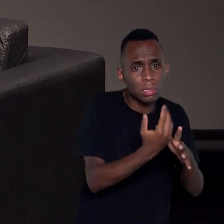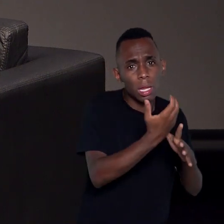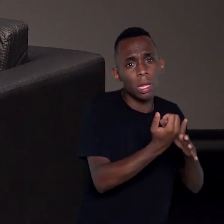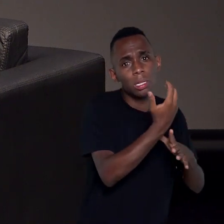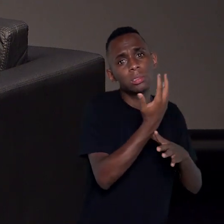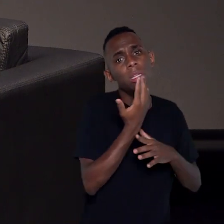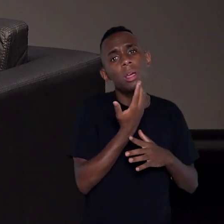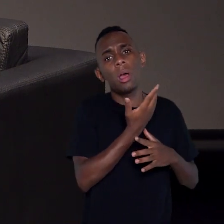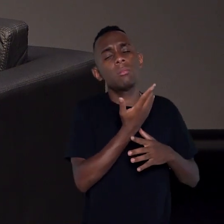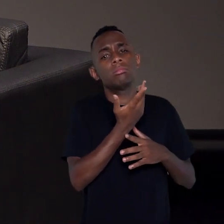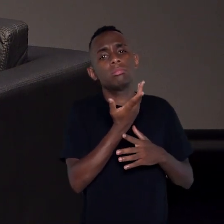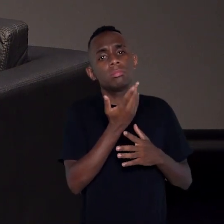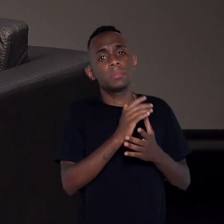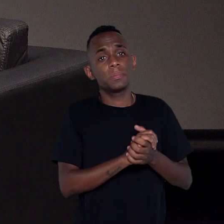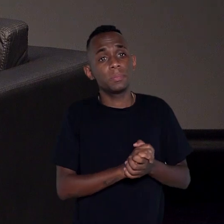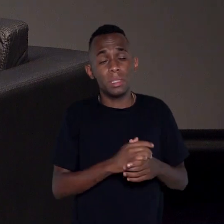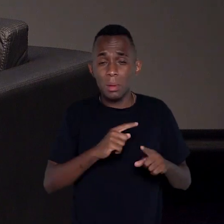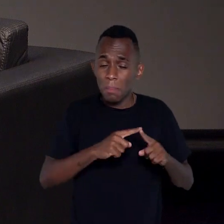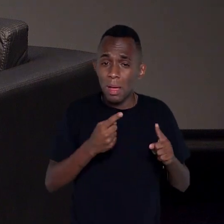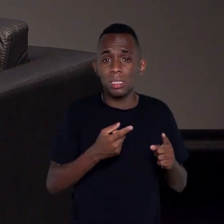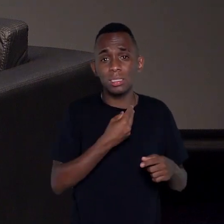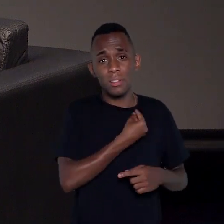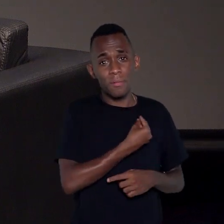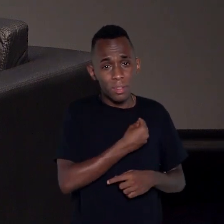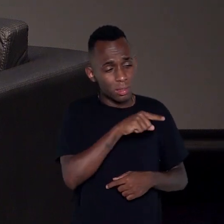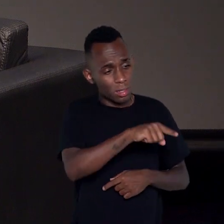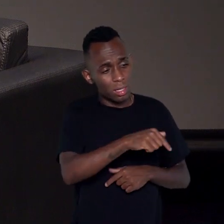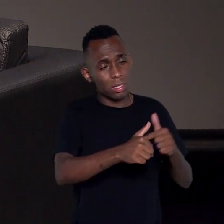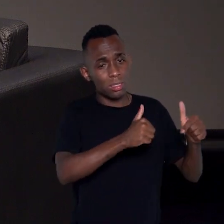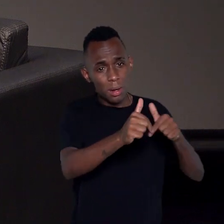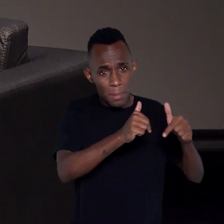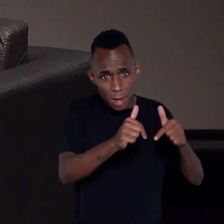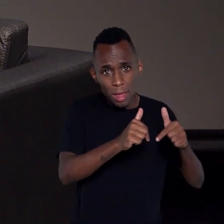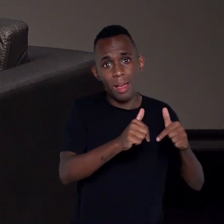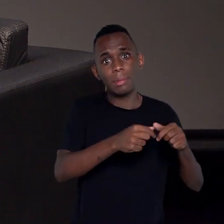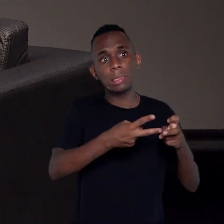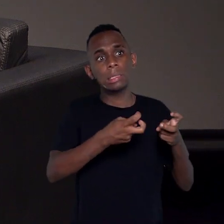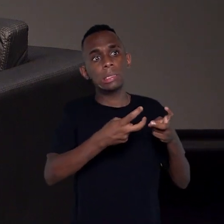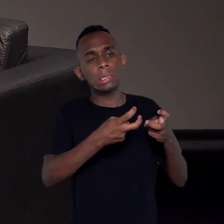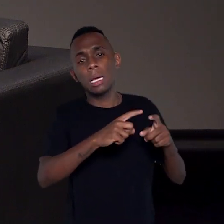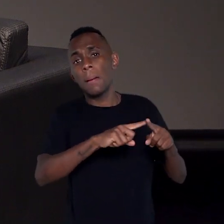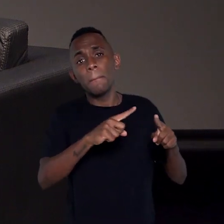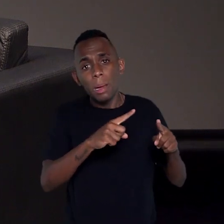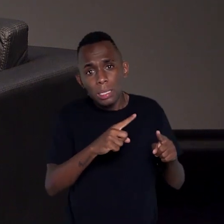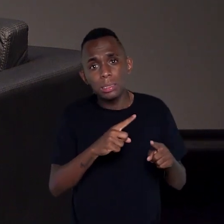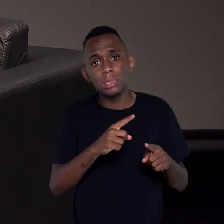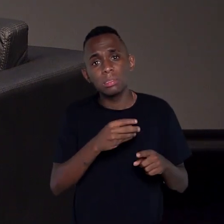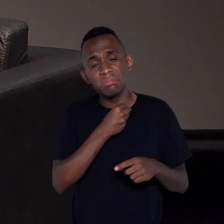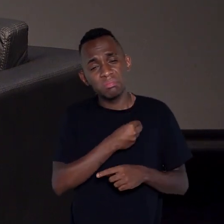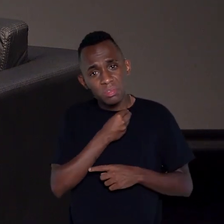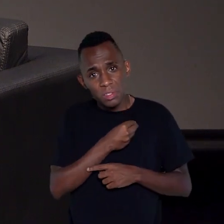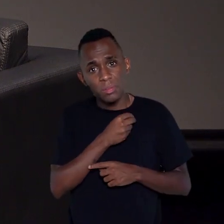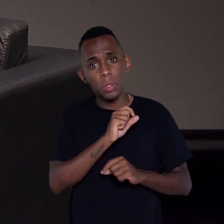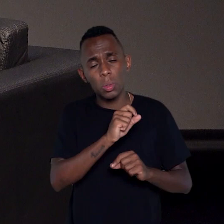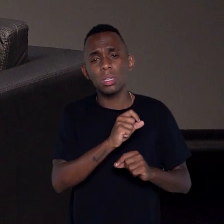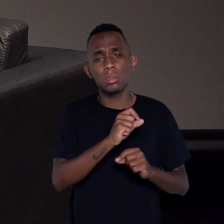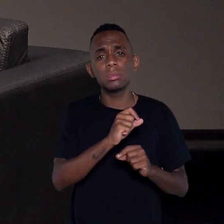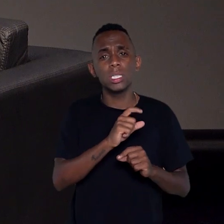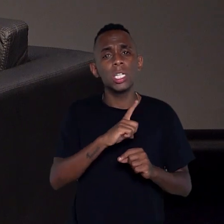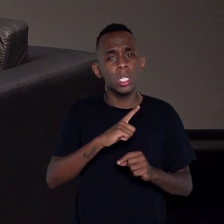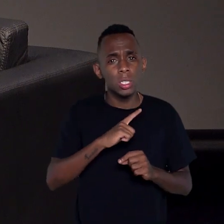produziam, né, enriqueciam, mas eles viviam, trabalhavam, tinham seu trabalho explorado, mas viviam com